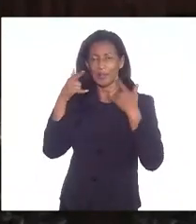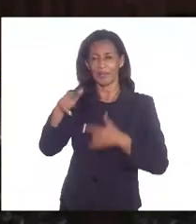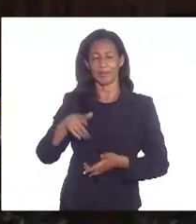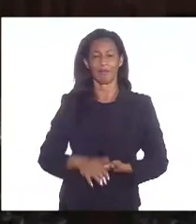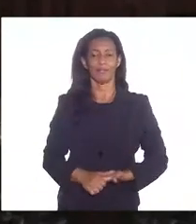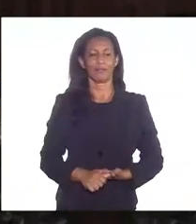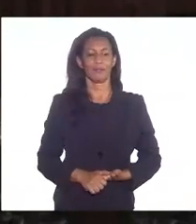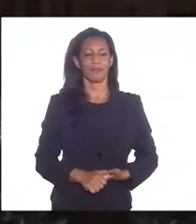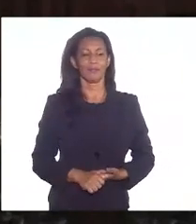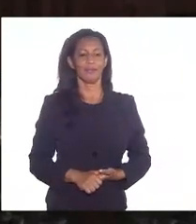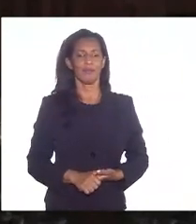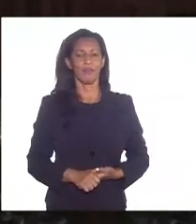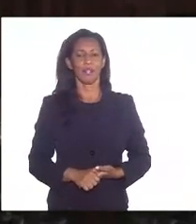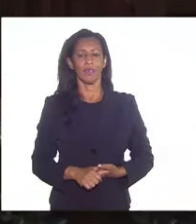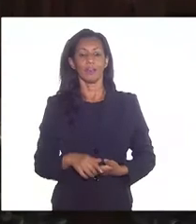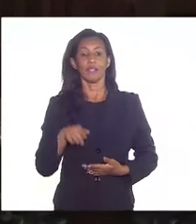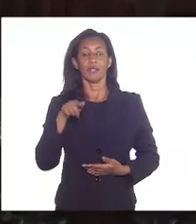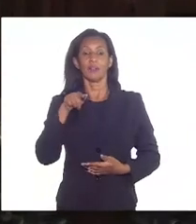E